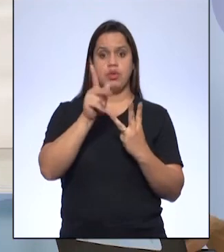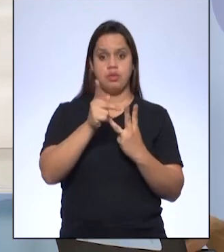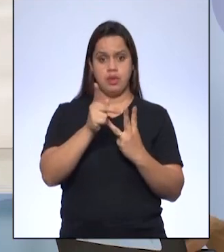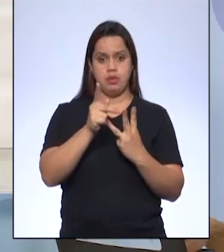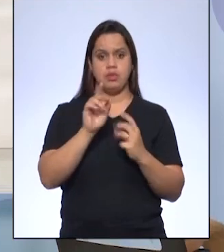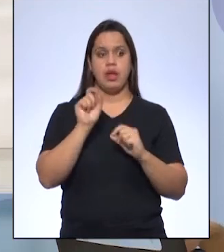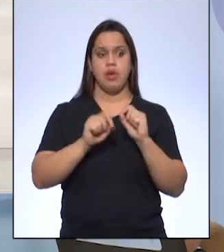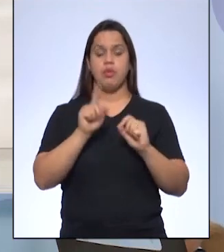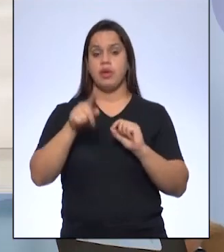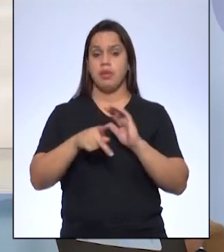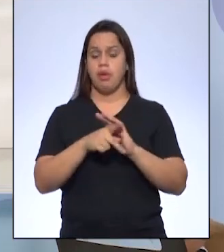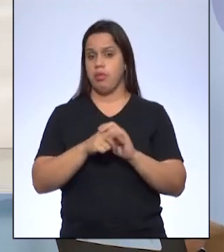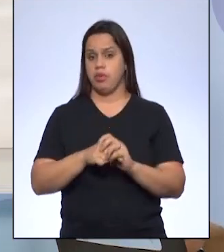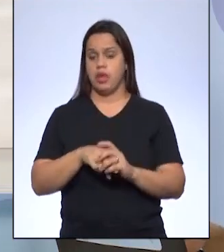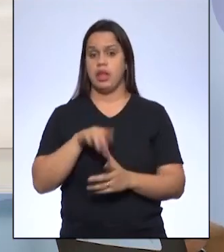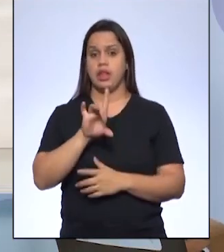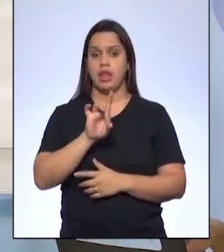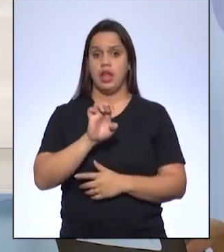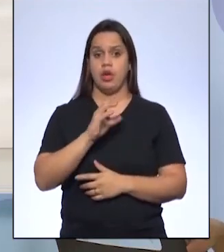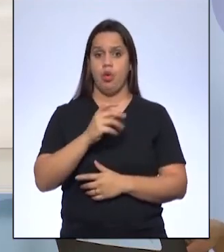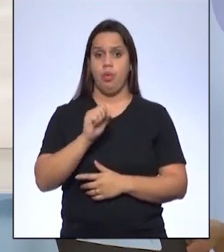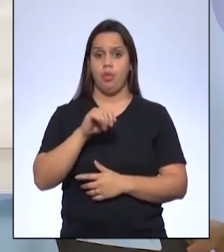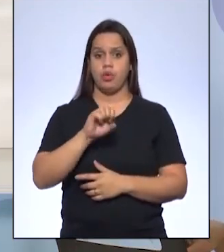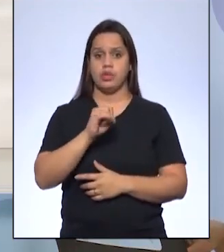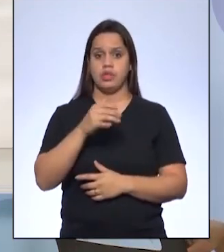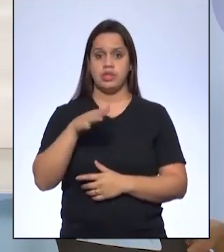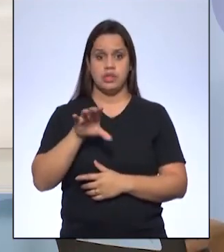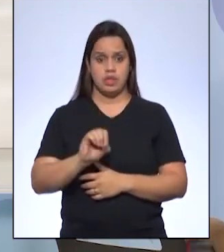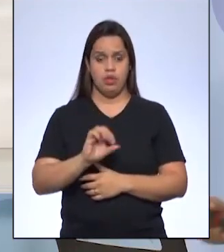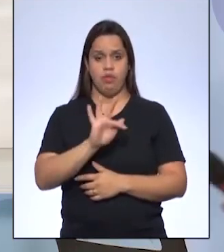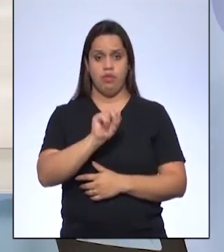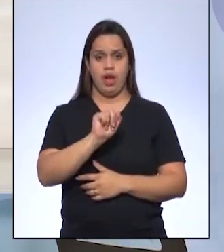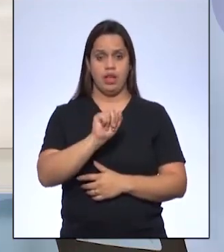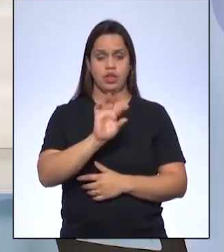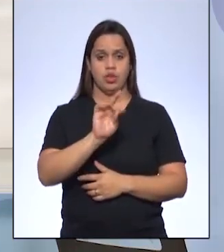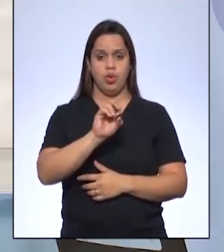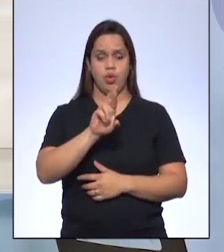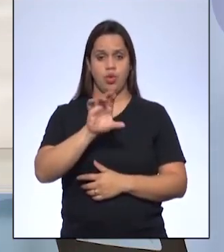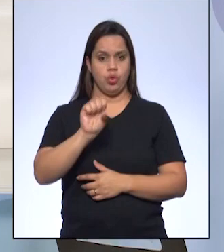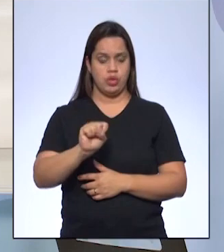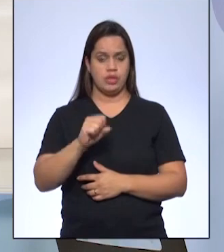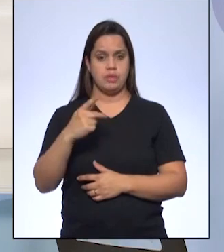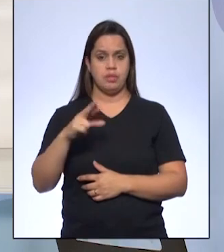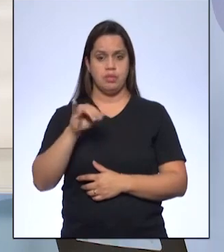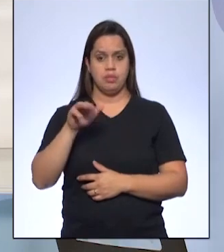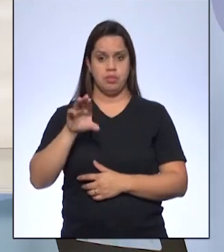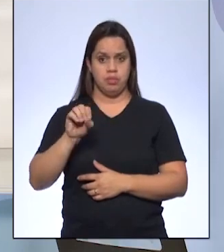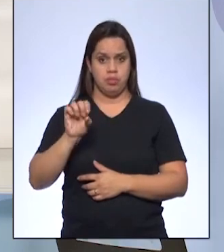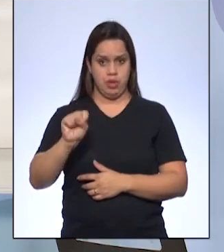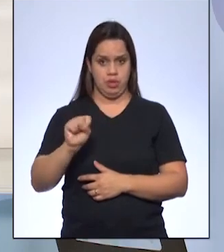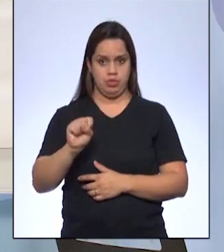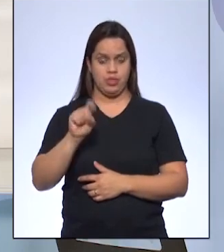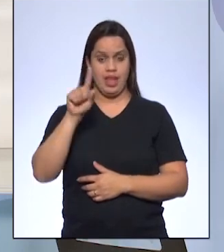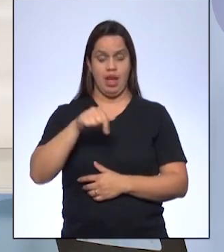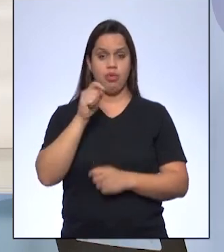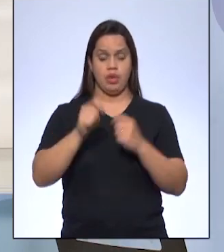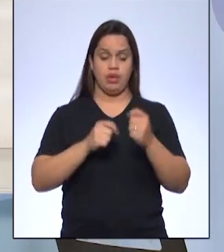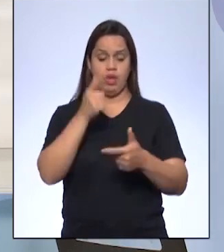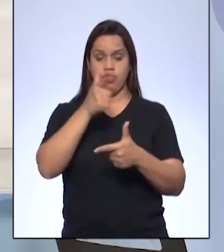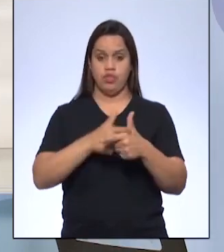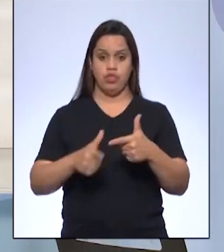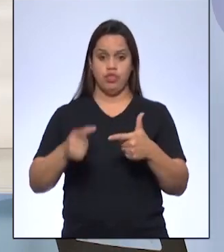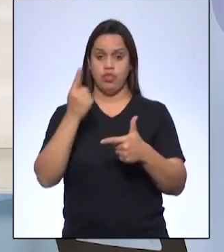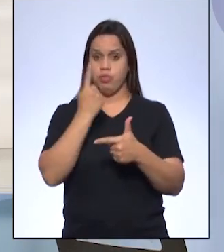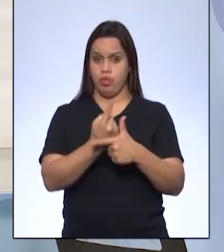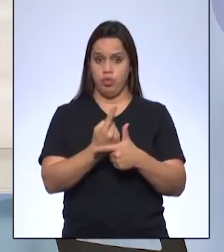São todos aqueles números que são divididos por 1 e por ele mesmo somente. Então, o